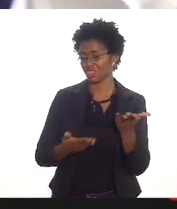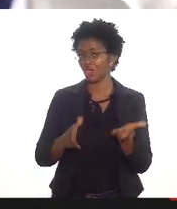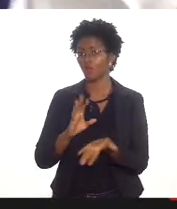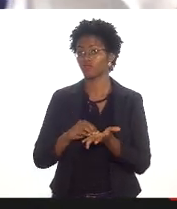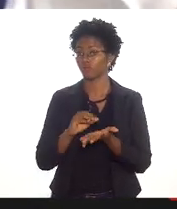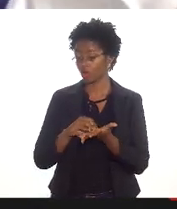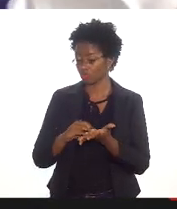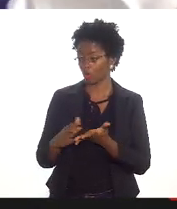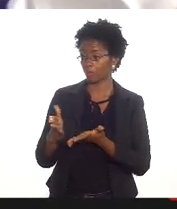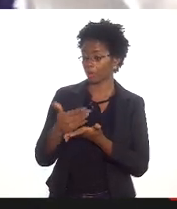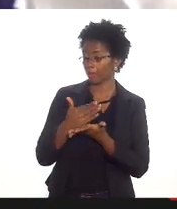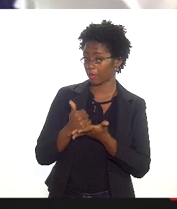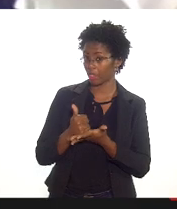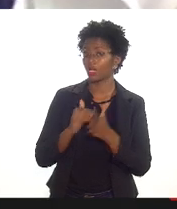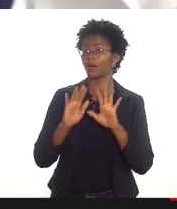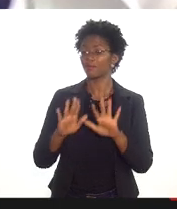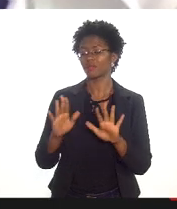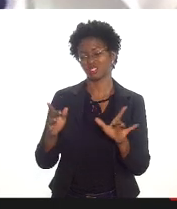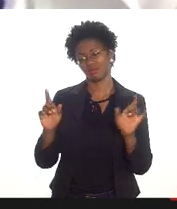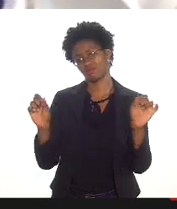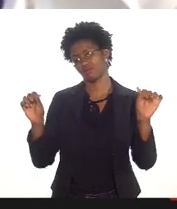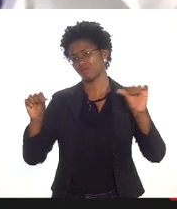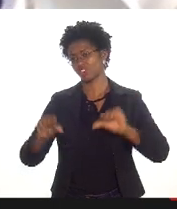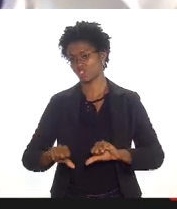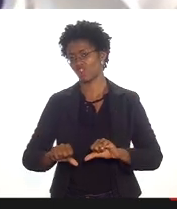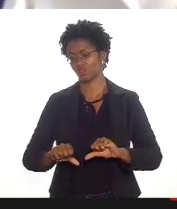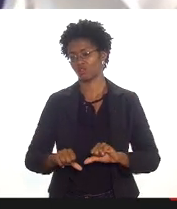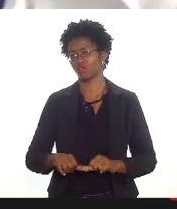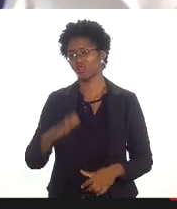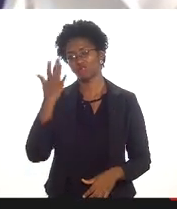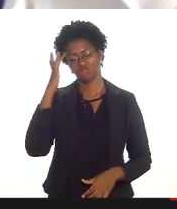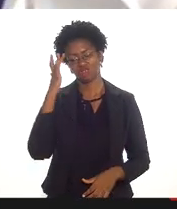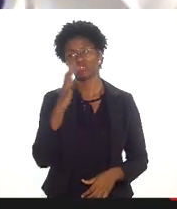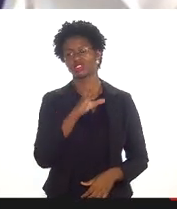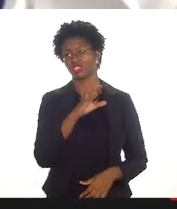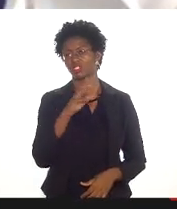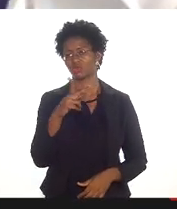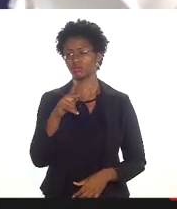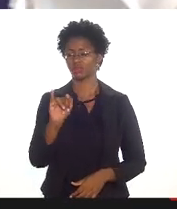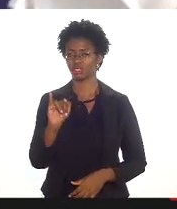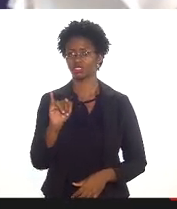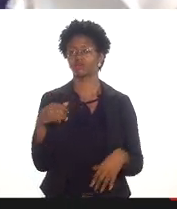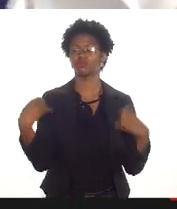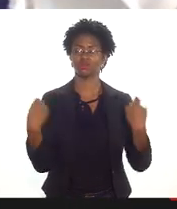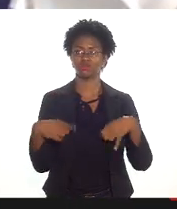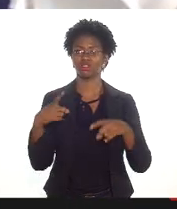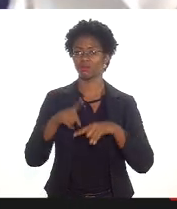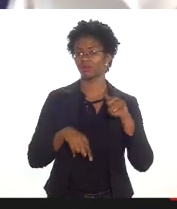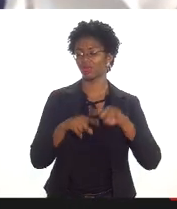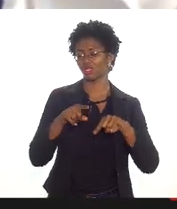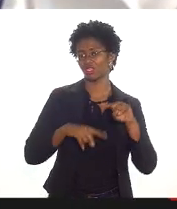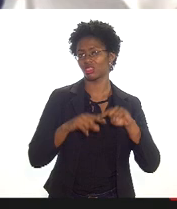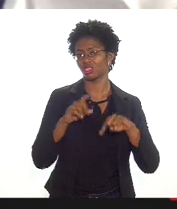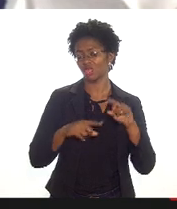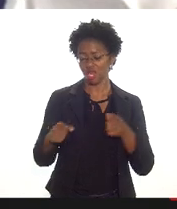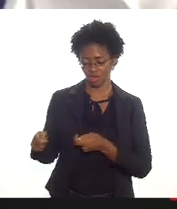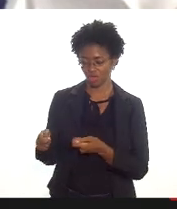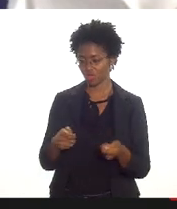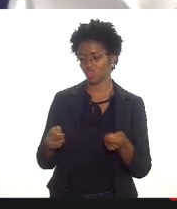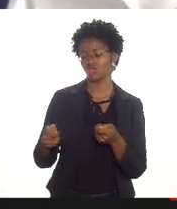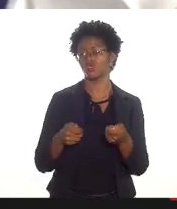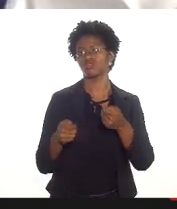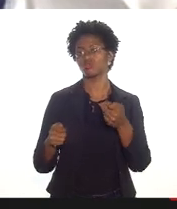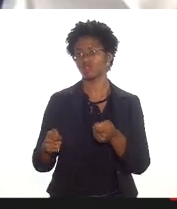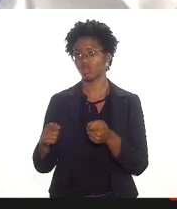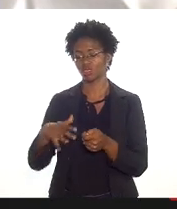arrecadar. É mais grave que isso. Acho que essa CPI tem que criar ferramentas de controle dentro